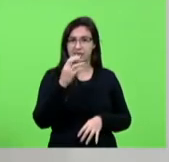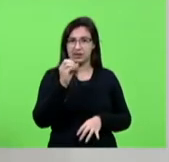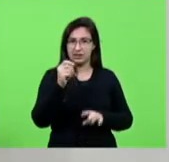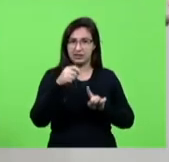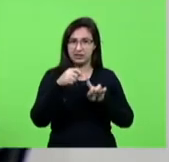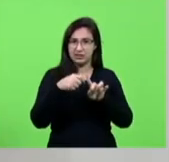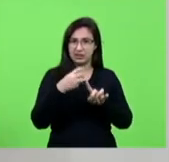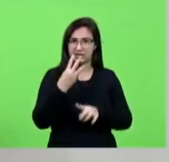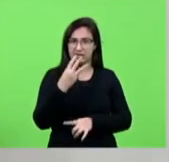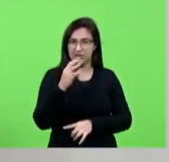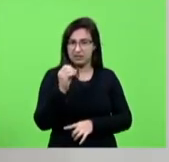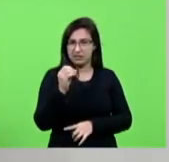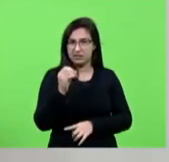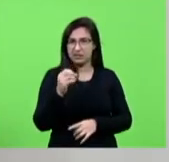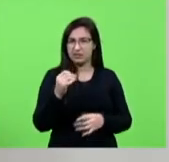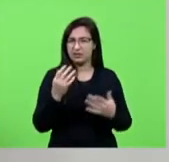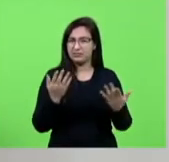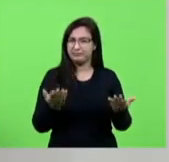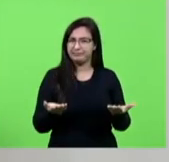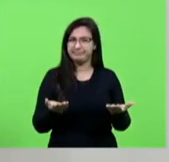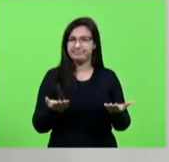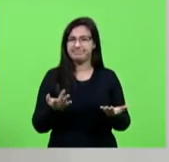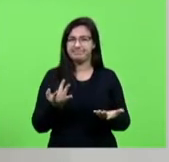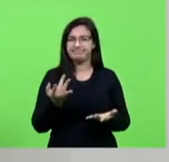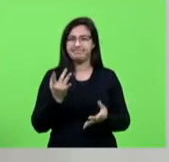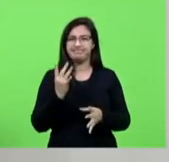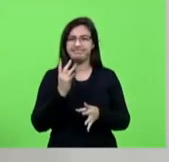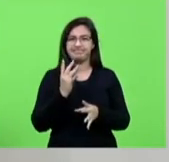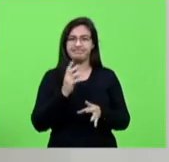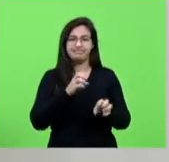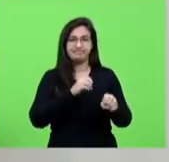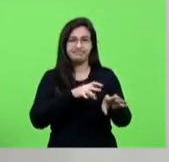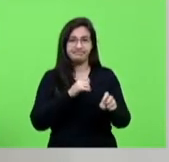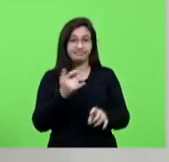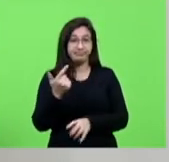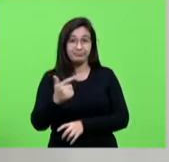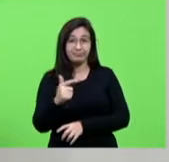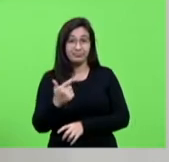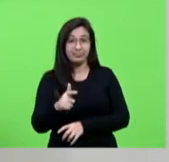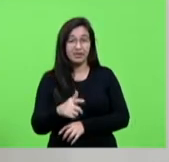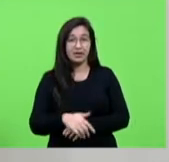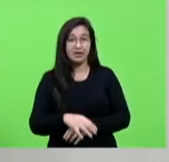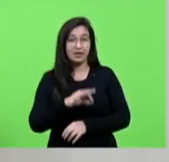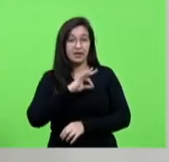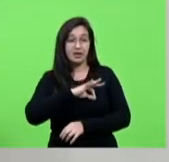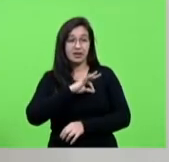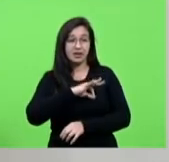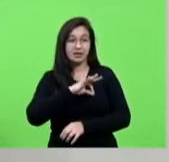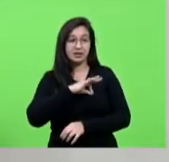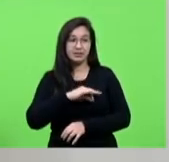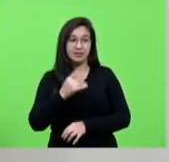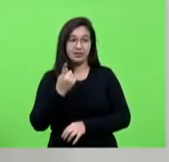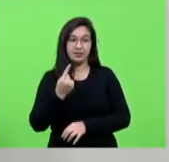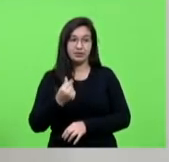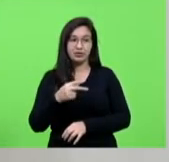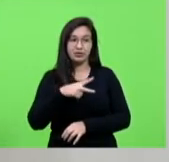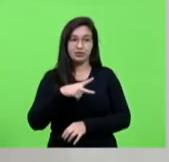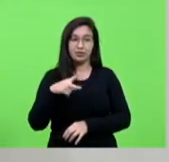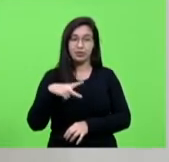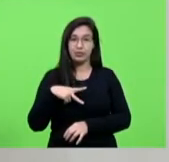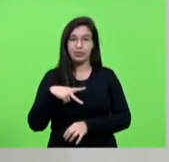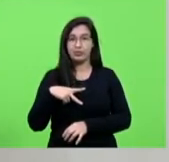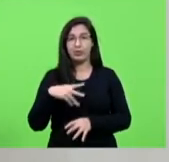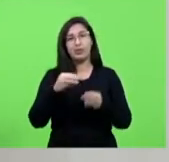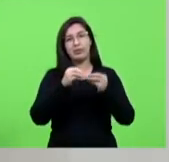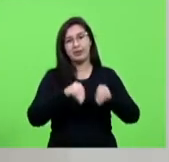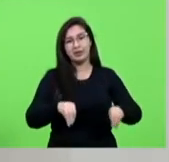não estão tendo aula, então, ó, recebendo o dinheiro público para prejudicar